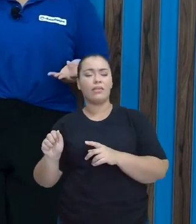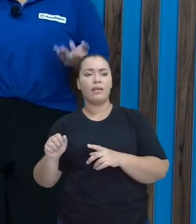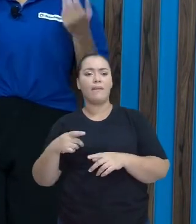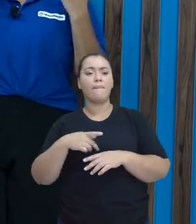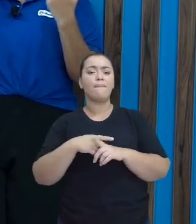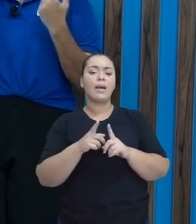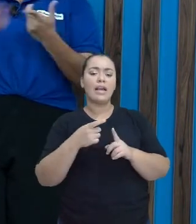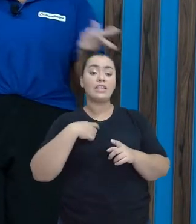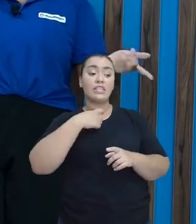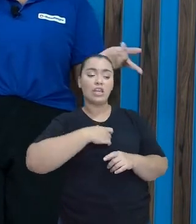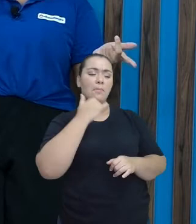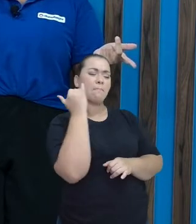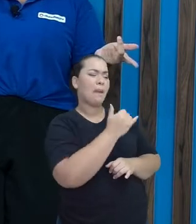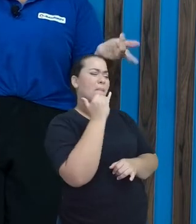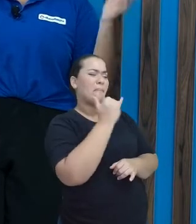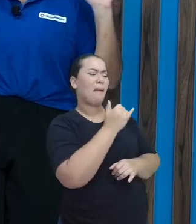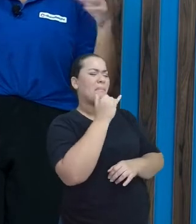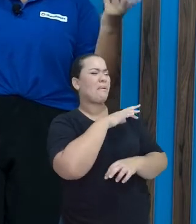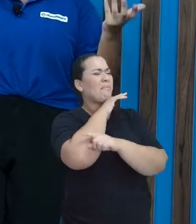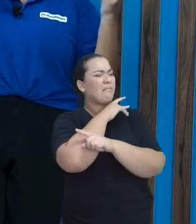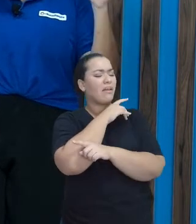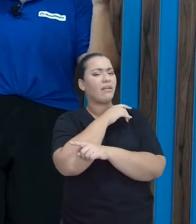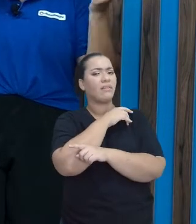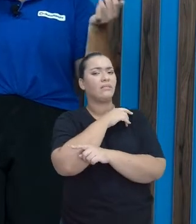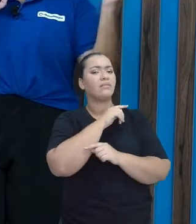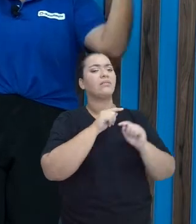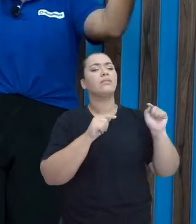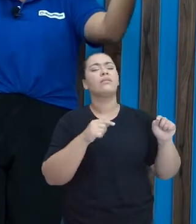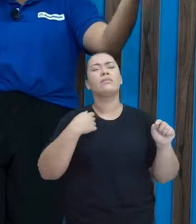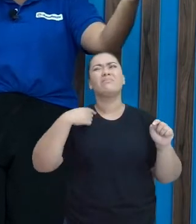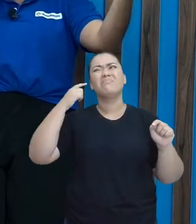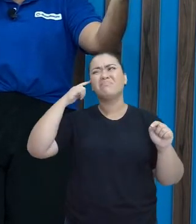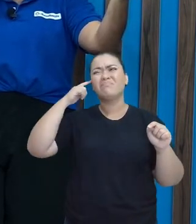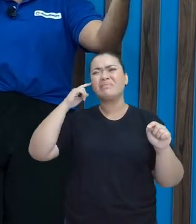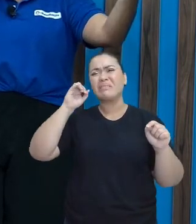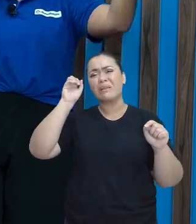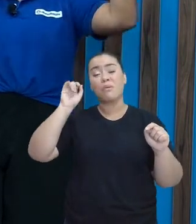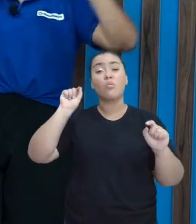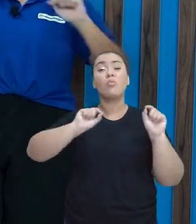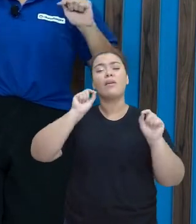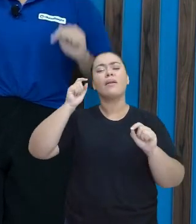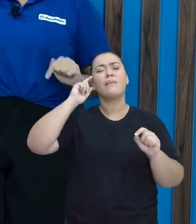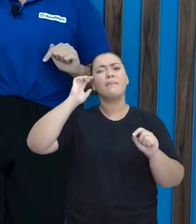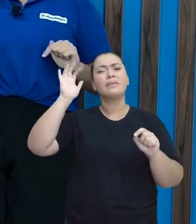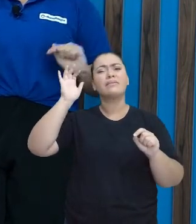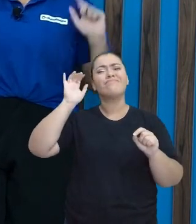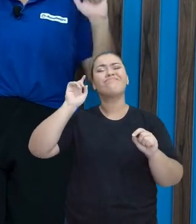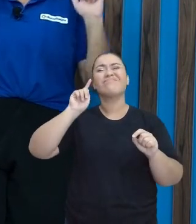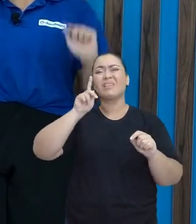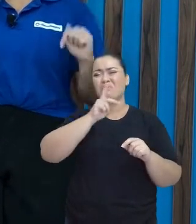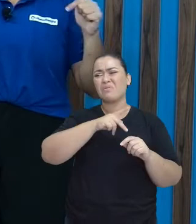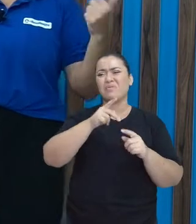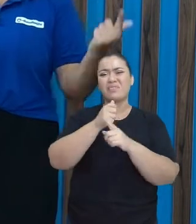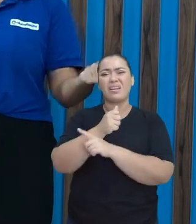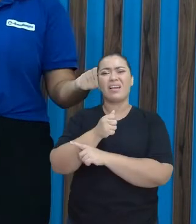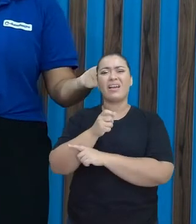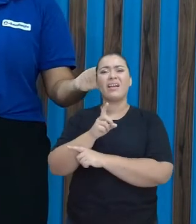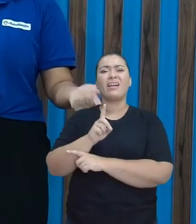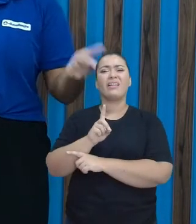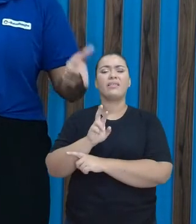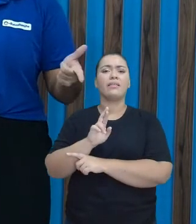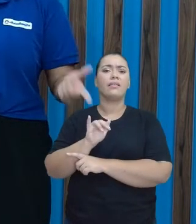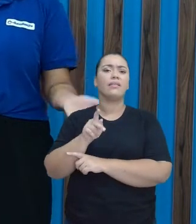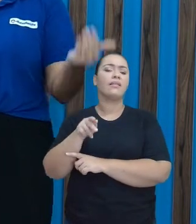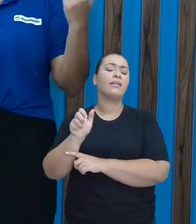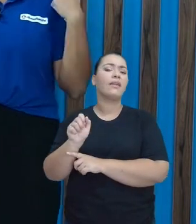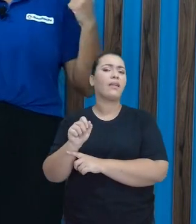não trabalha, é horrível, ele vai fazer o quê? Ele vai ter o quê? Uma imagem ruim dela e uma imagem imprecisa.